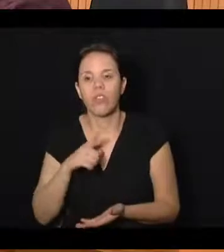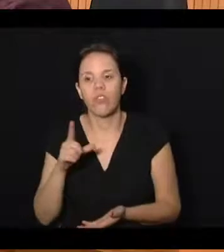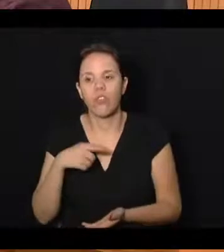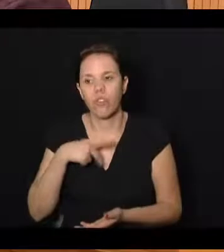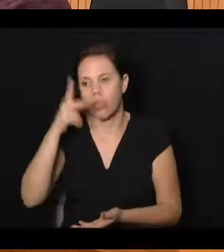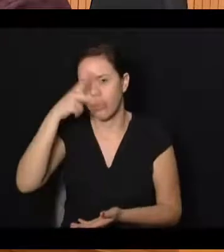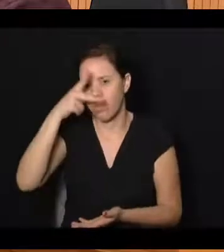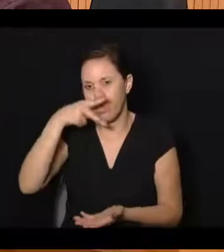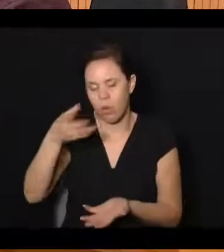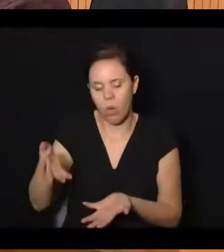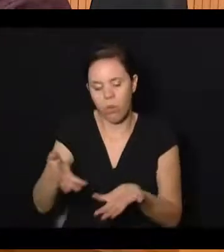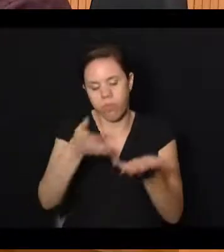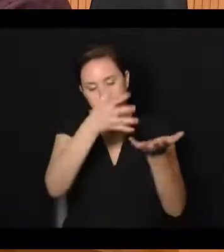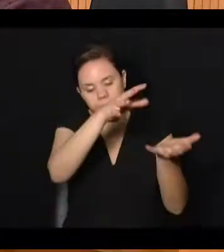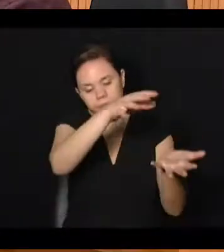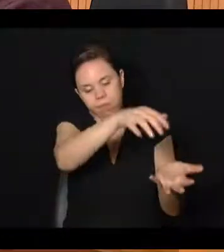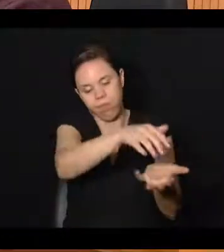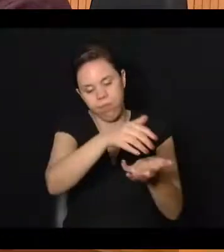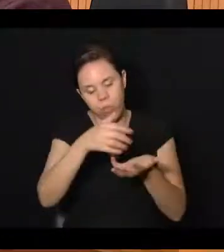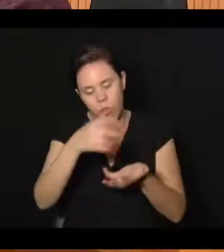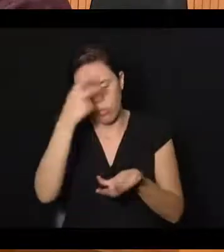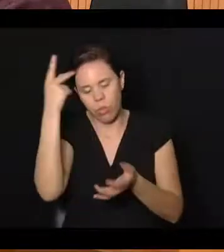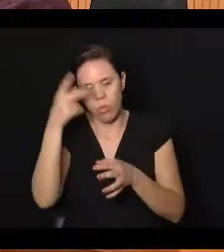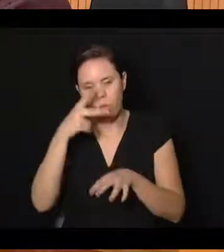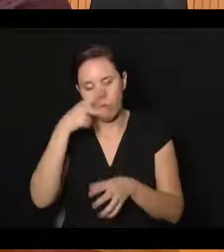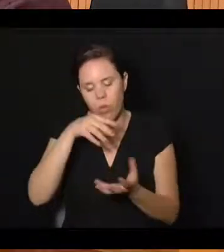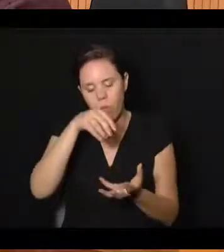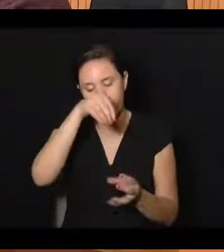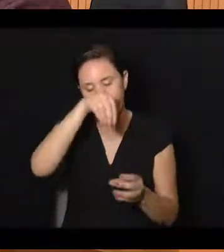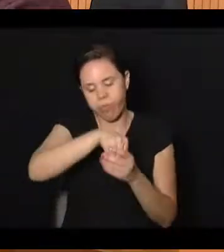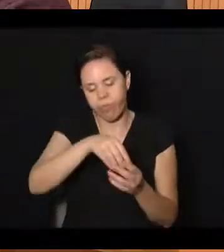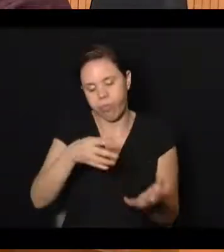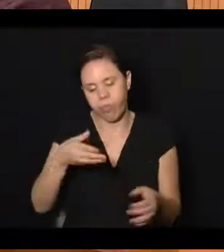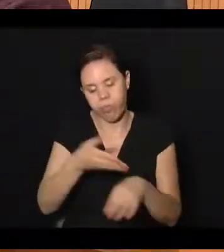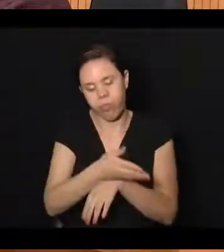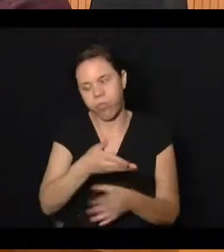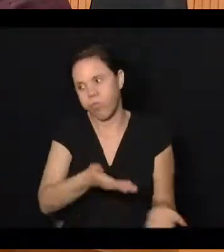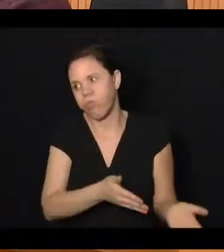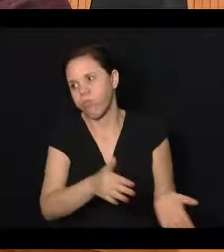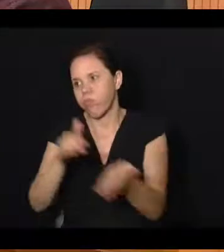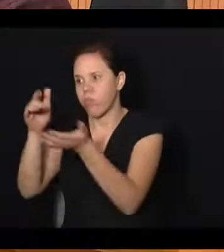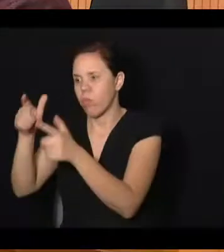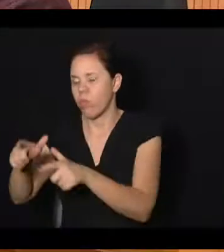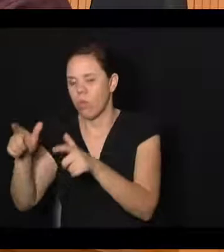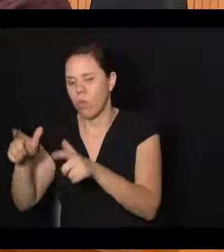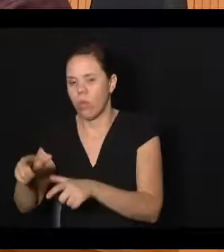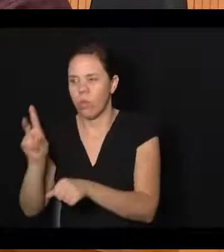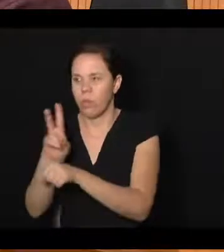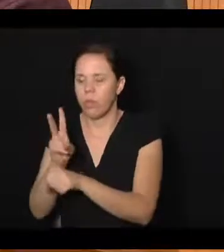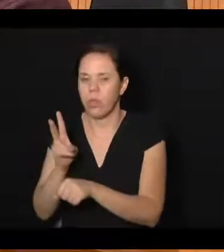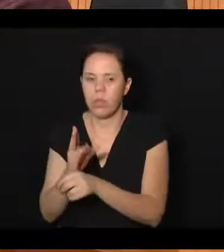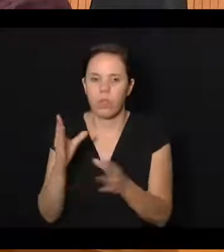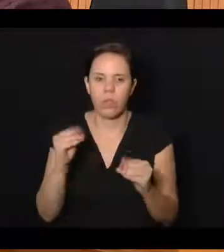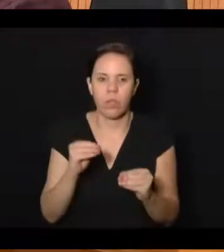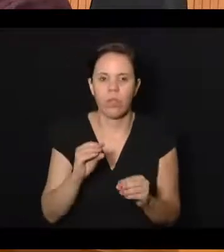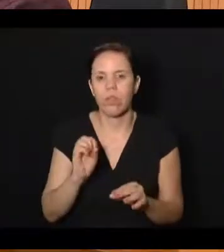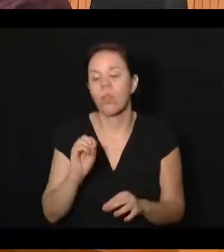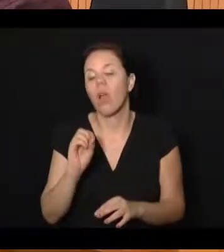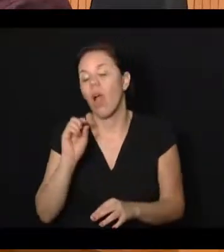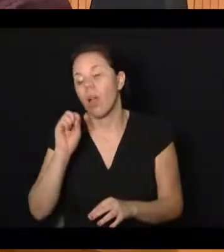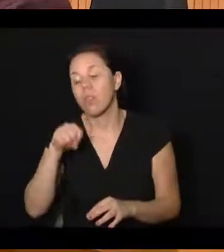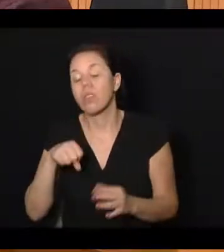pessoas e levava para um abrigo eu não tenho visto isto hoje isto acontece é não